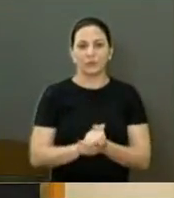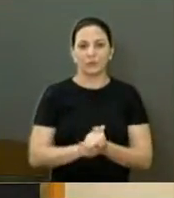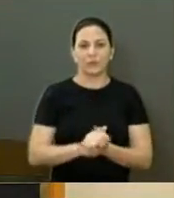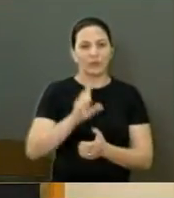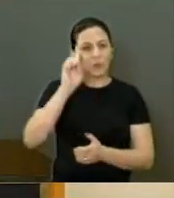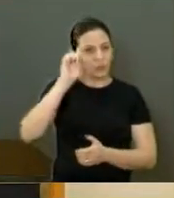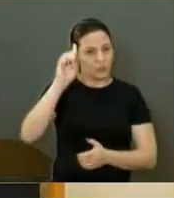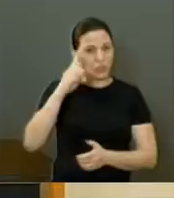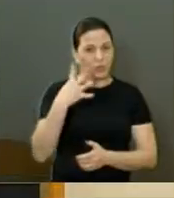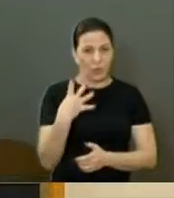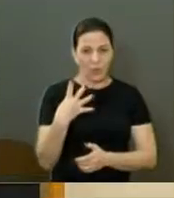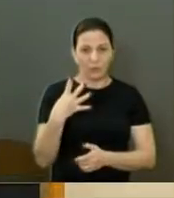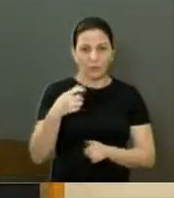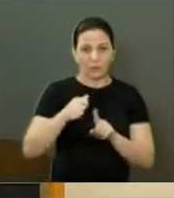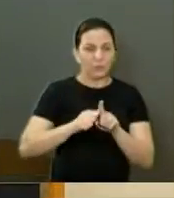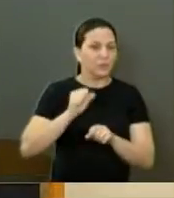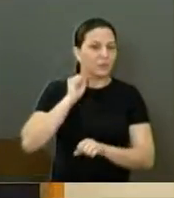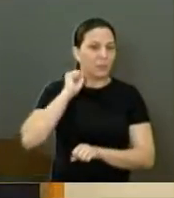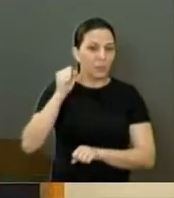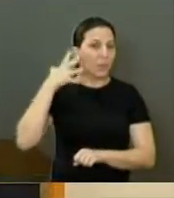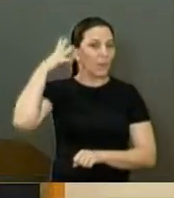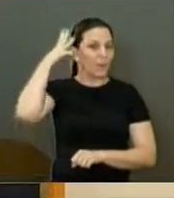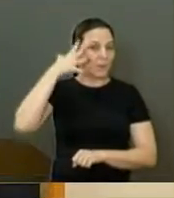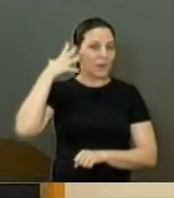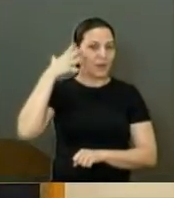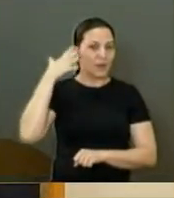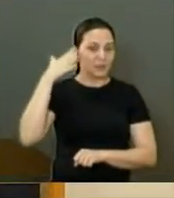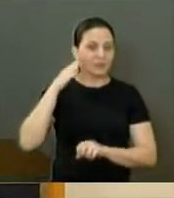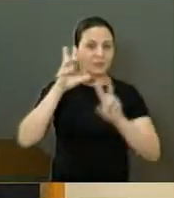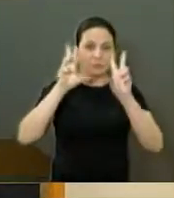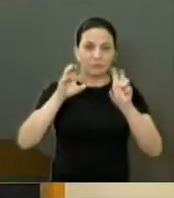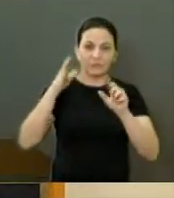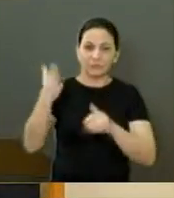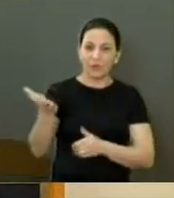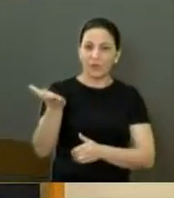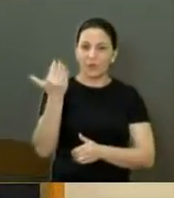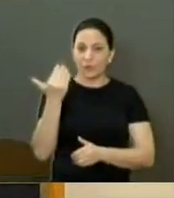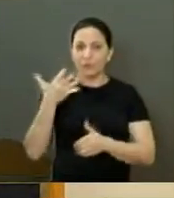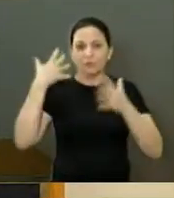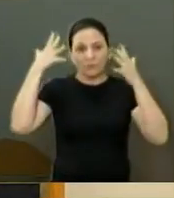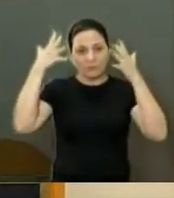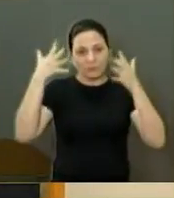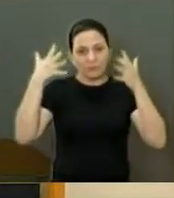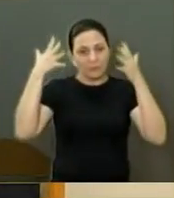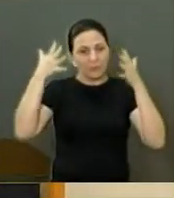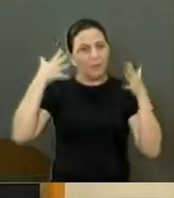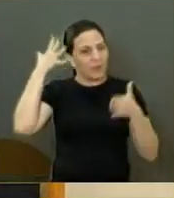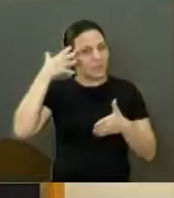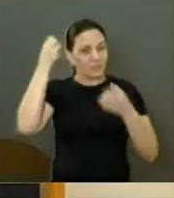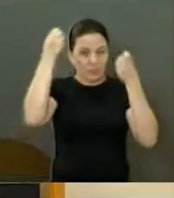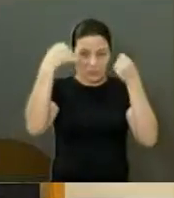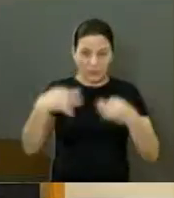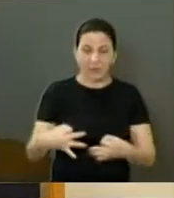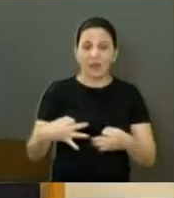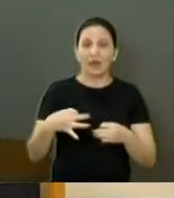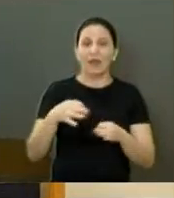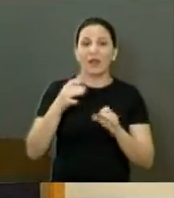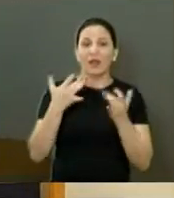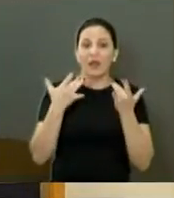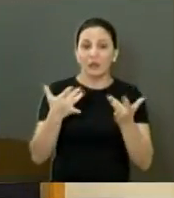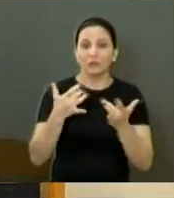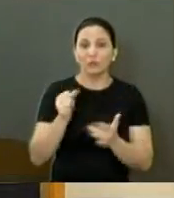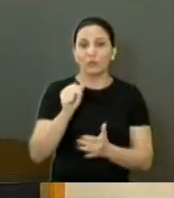dia 4/4, palestra Vamos Falar sobre o Autismo, às 19 horas, na Uniara.